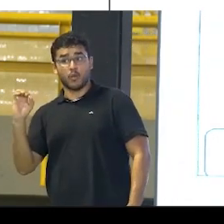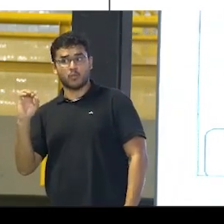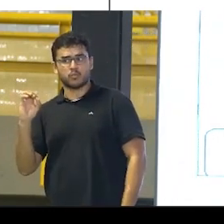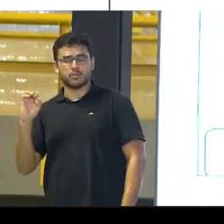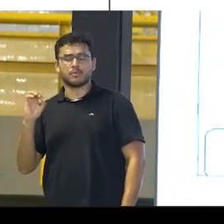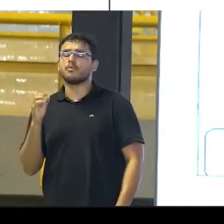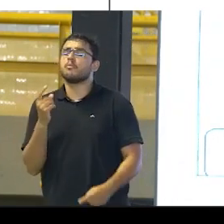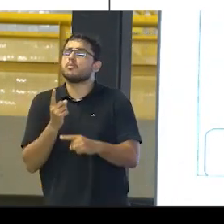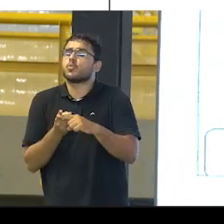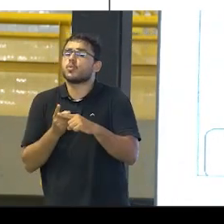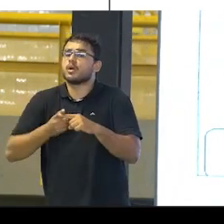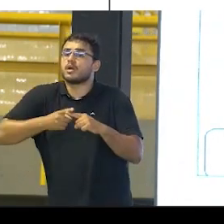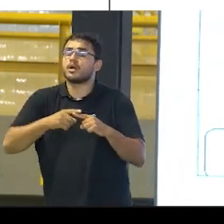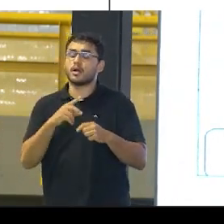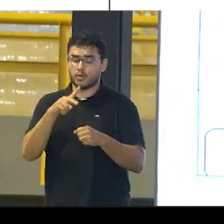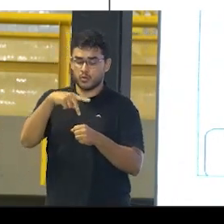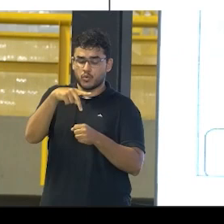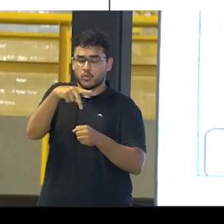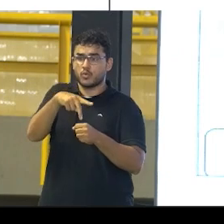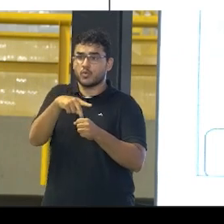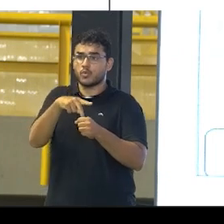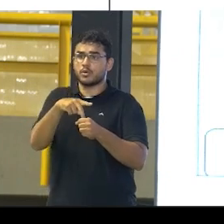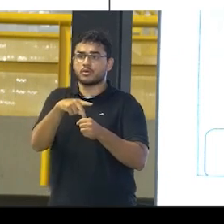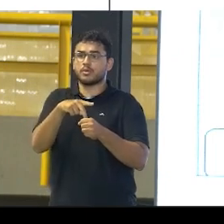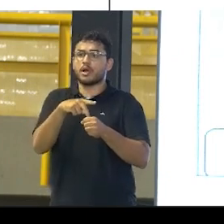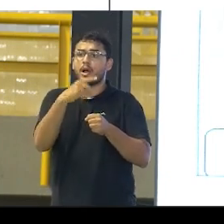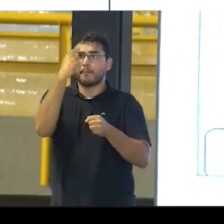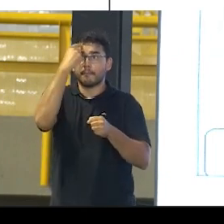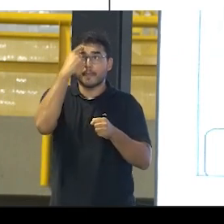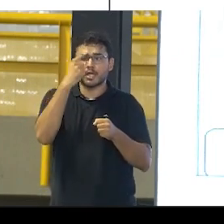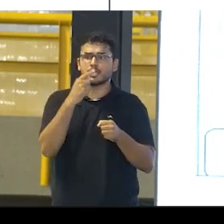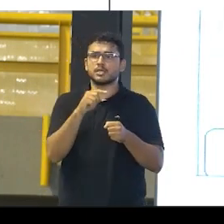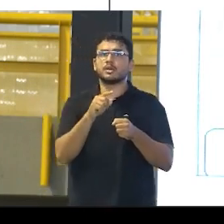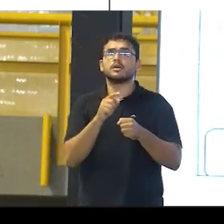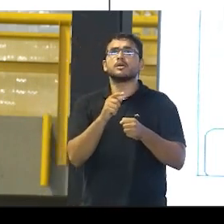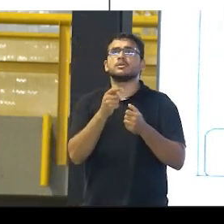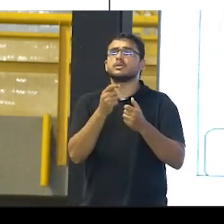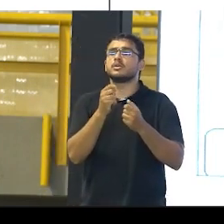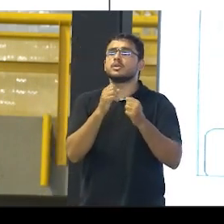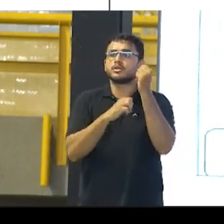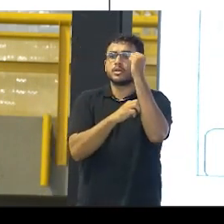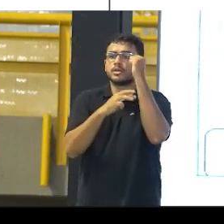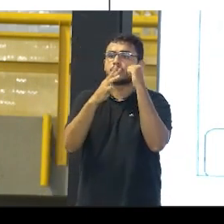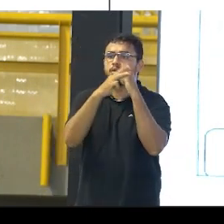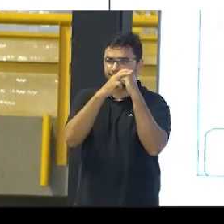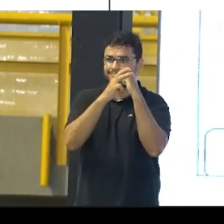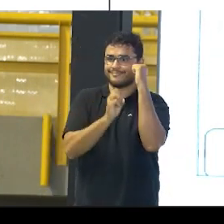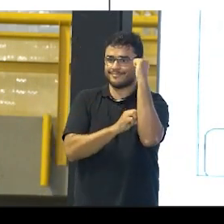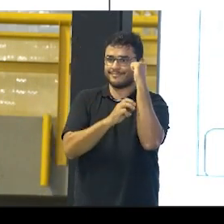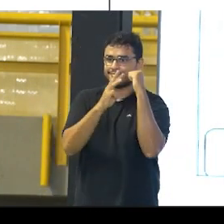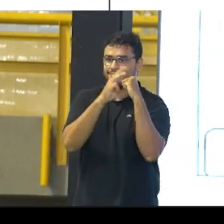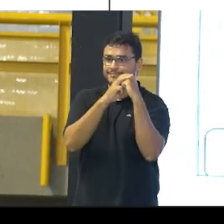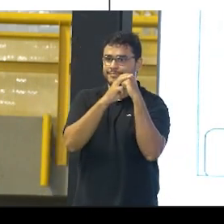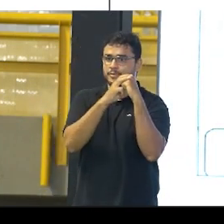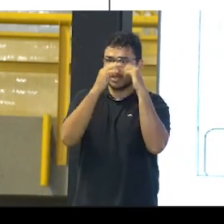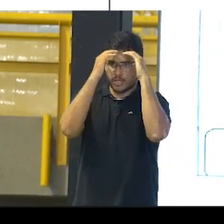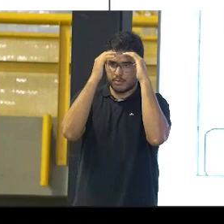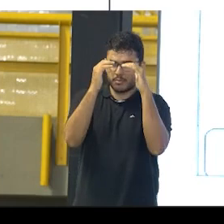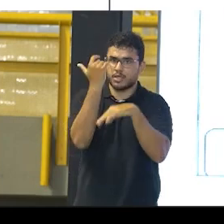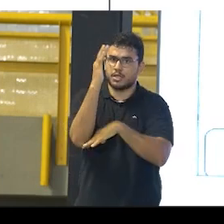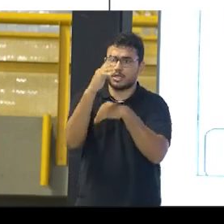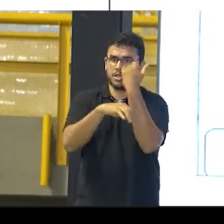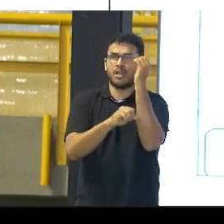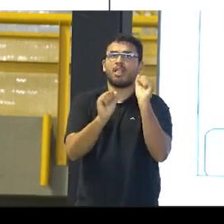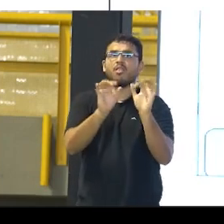que ele polui bem menos que o carvão, 50% a menos. Tá? Além